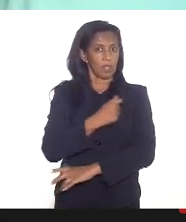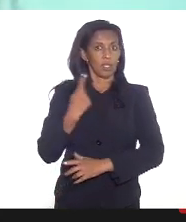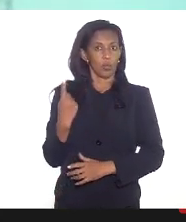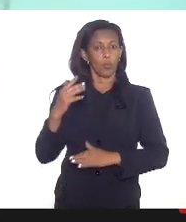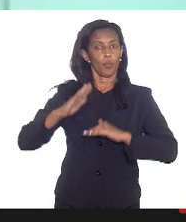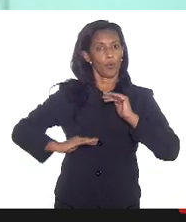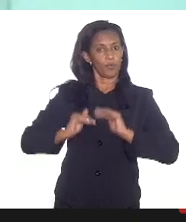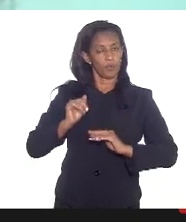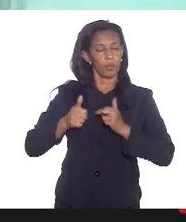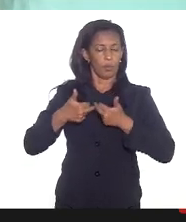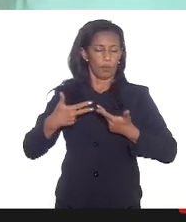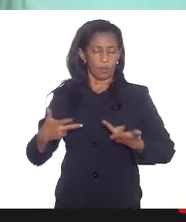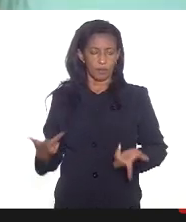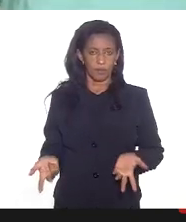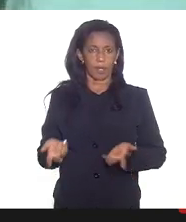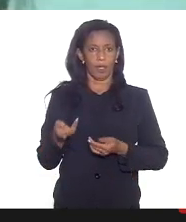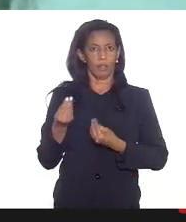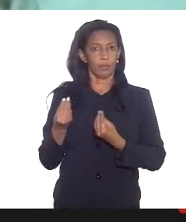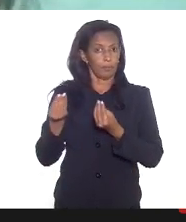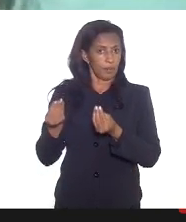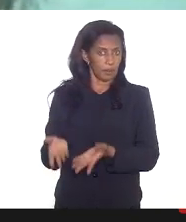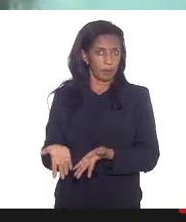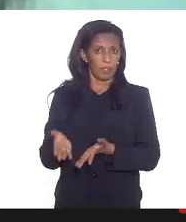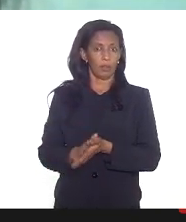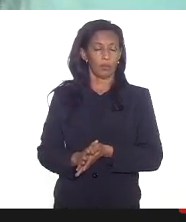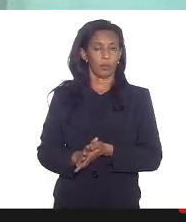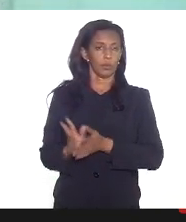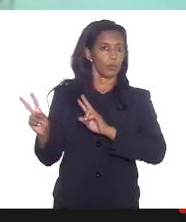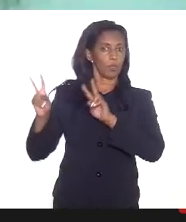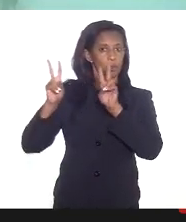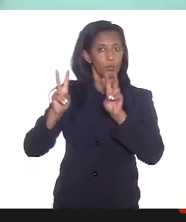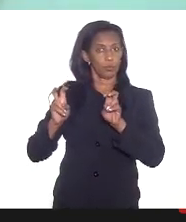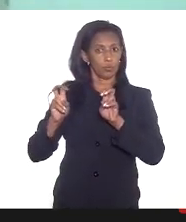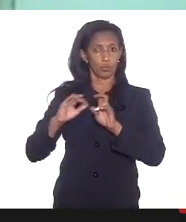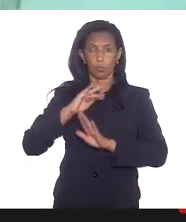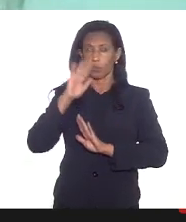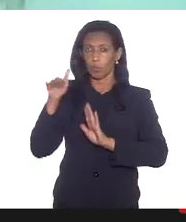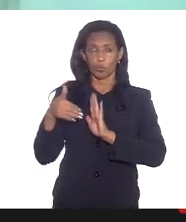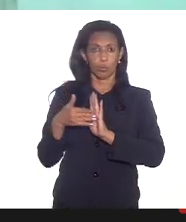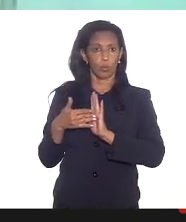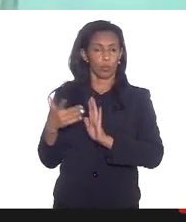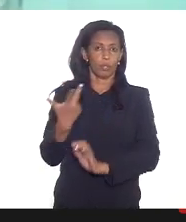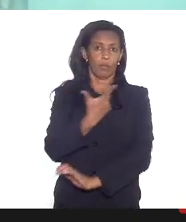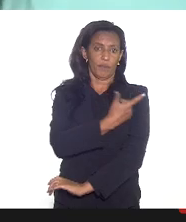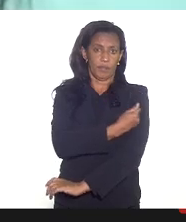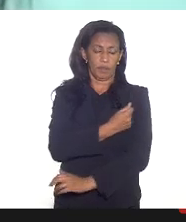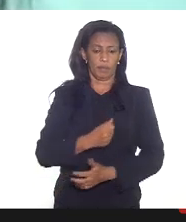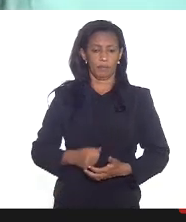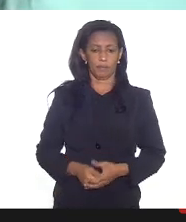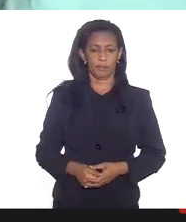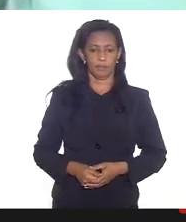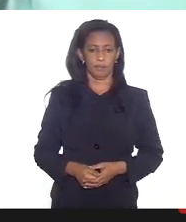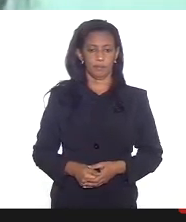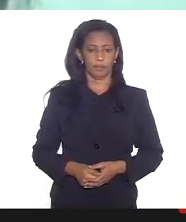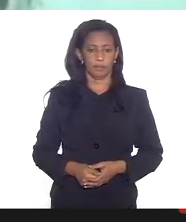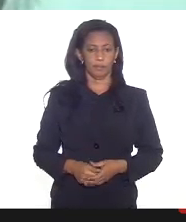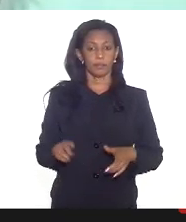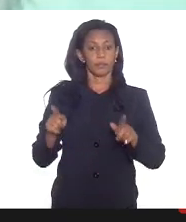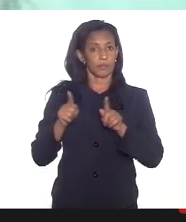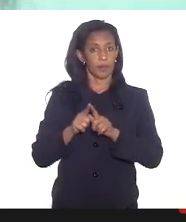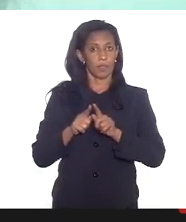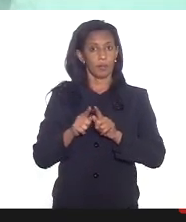qualificado para tal é sobre essa toda essa questão da vacinação em